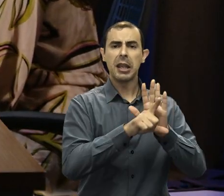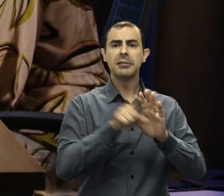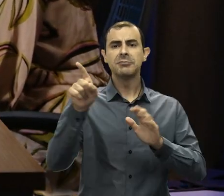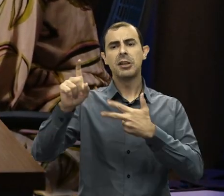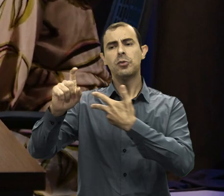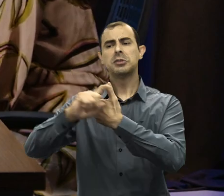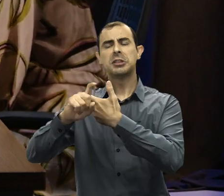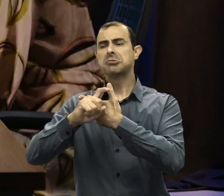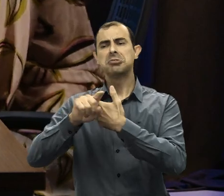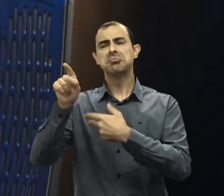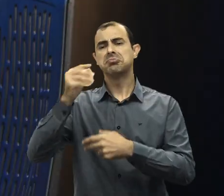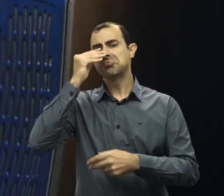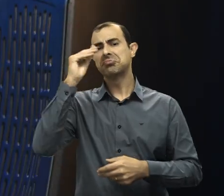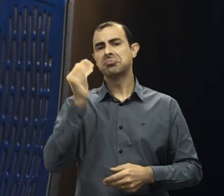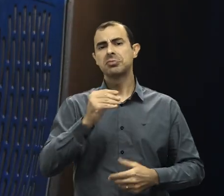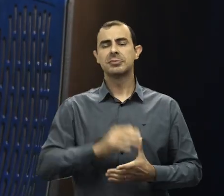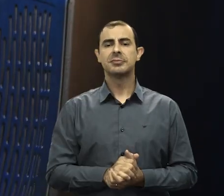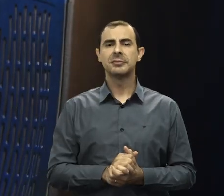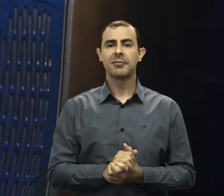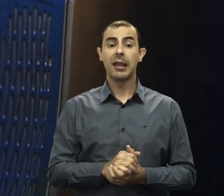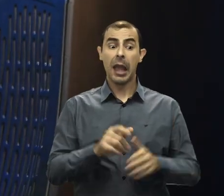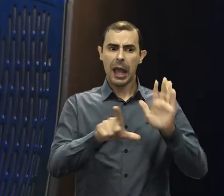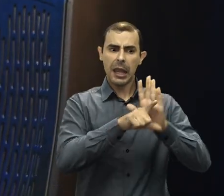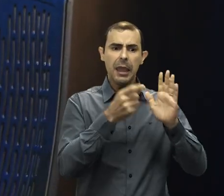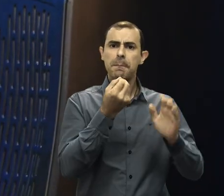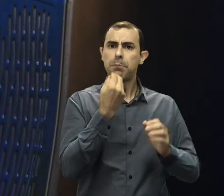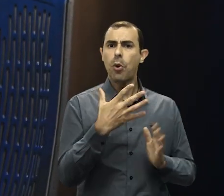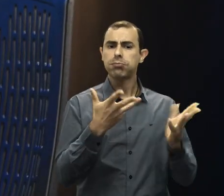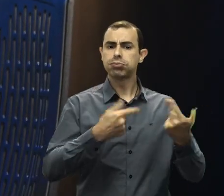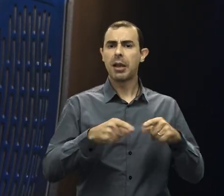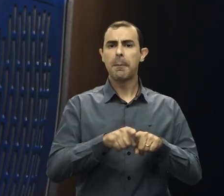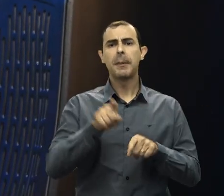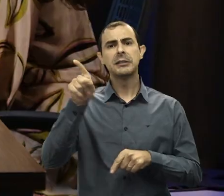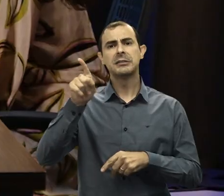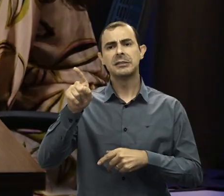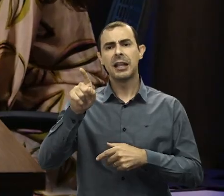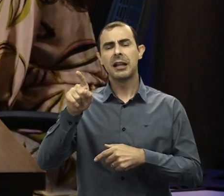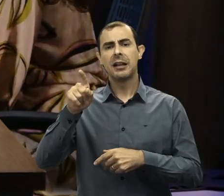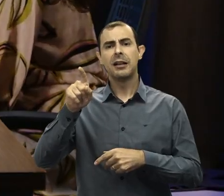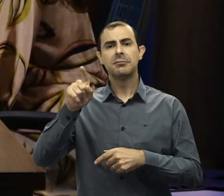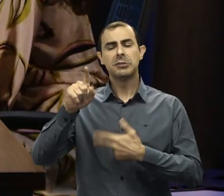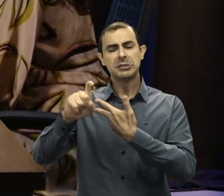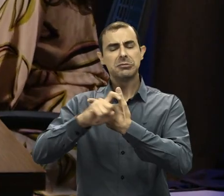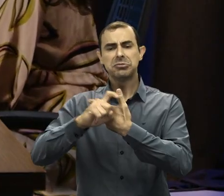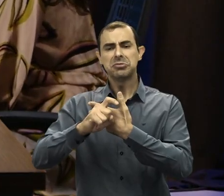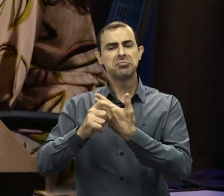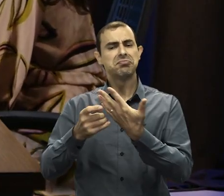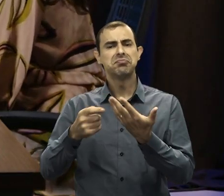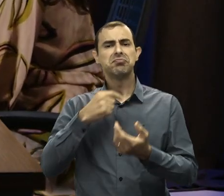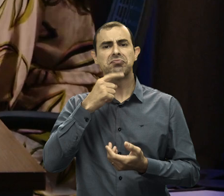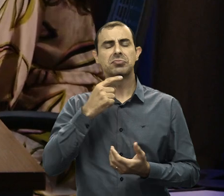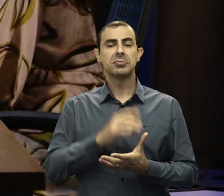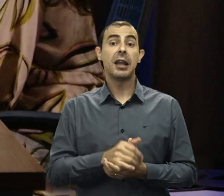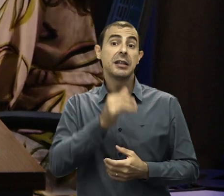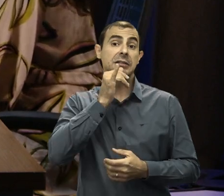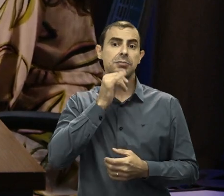aplicar. Então, a lei é muito boa, mas o Executivo não vai colocar em prática. Aplicabilidade zero, né? Por exemplo, o Maio Laranja é uma lei